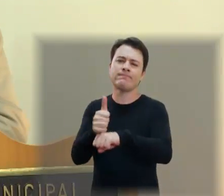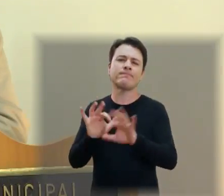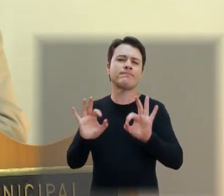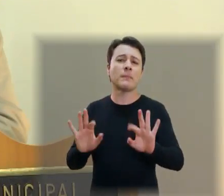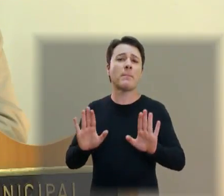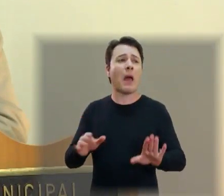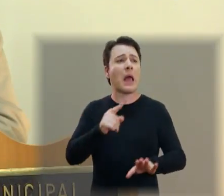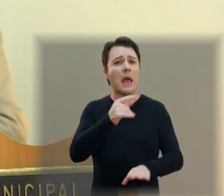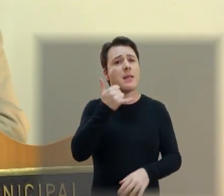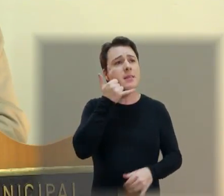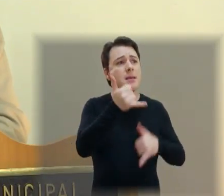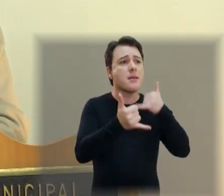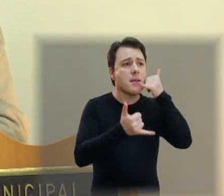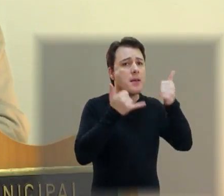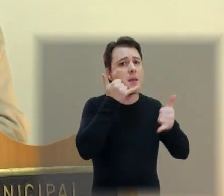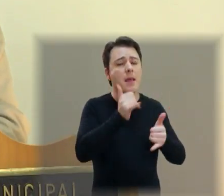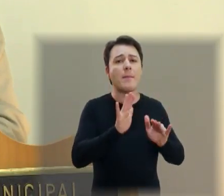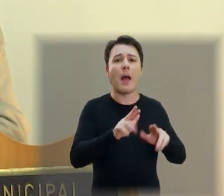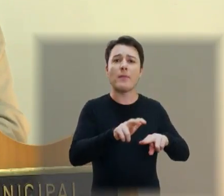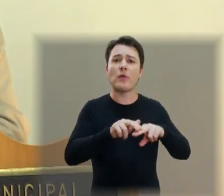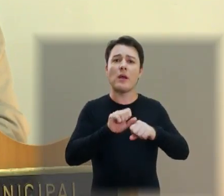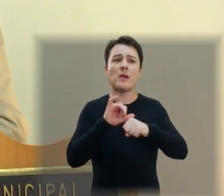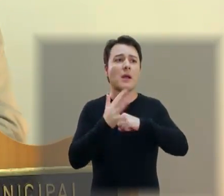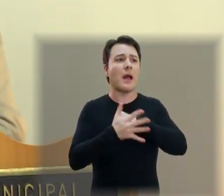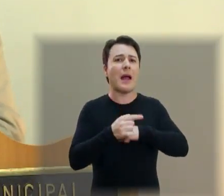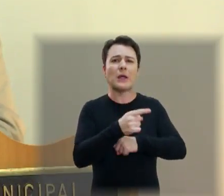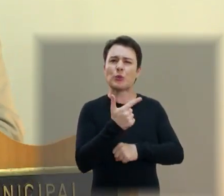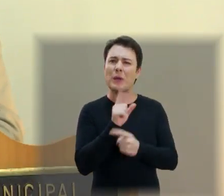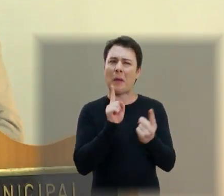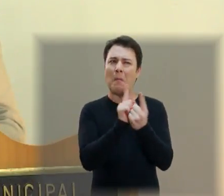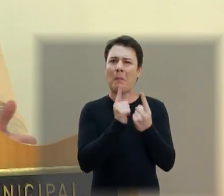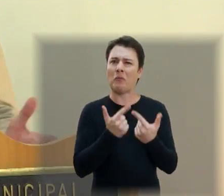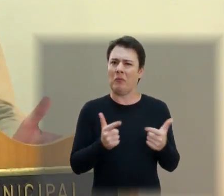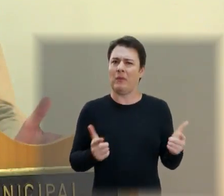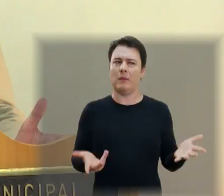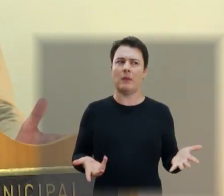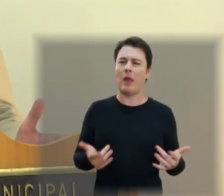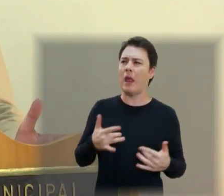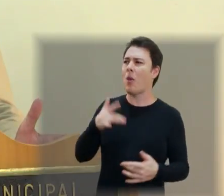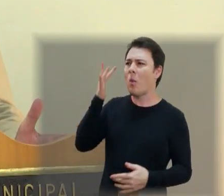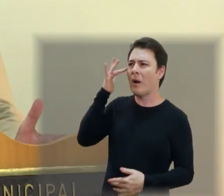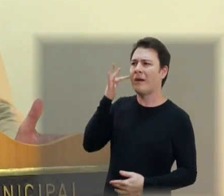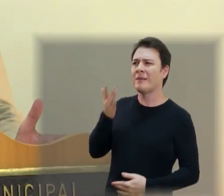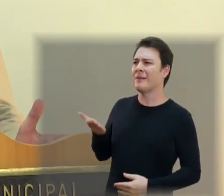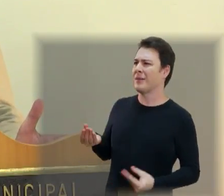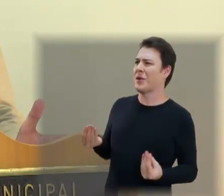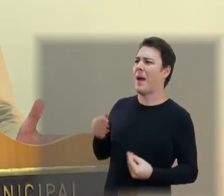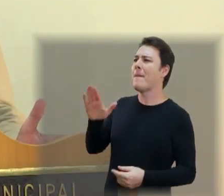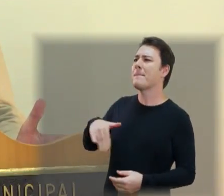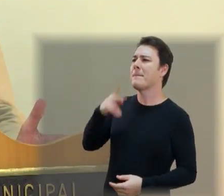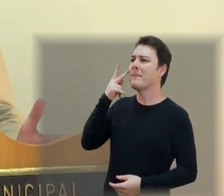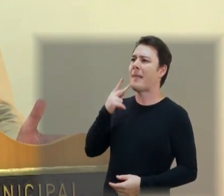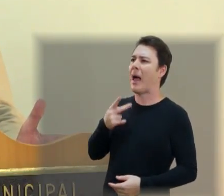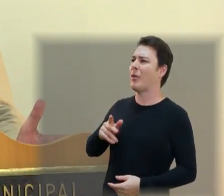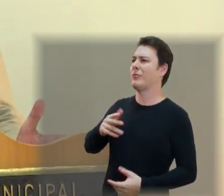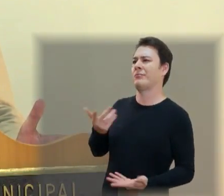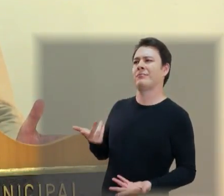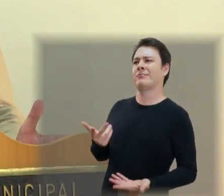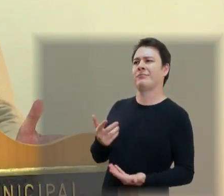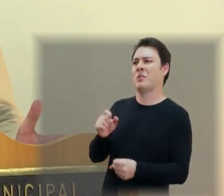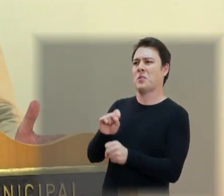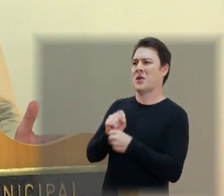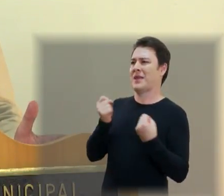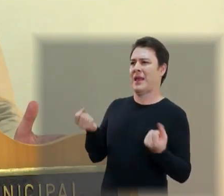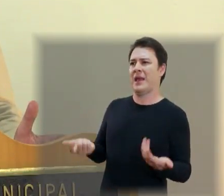ligam lá e falam, é devido à pandemia, não está tendo atendimento. Eu acho que uma coisa não pode, né, Paulo? Uma coisa não pode acontecer dessa forma,